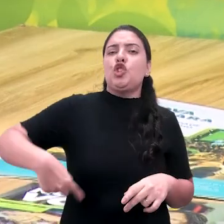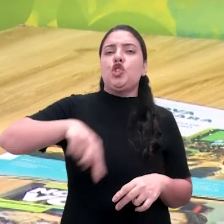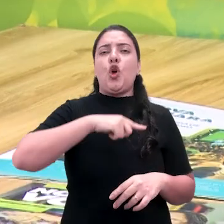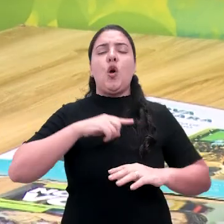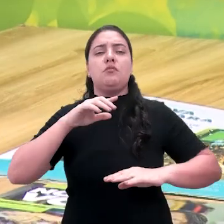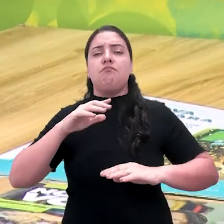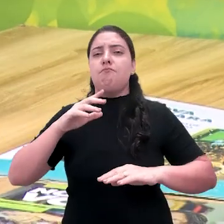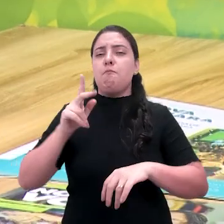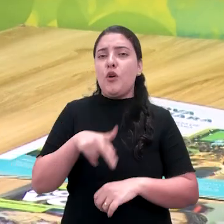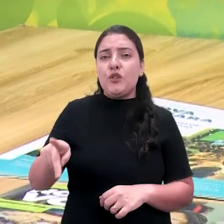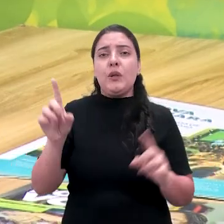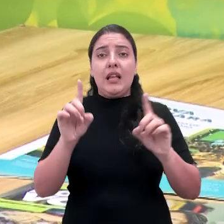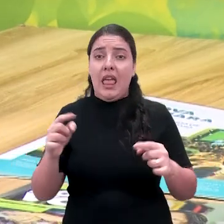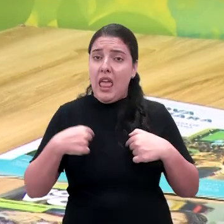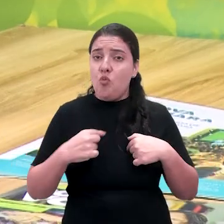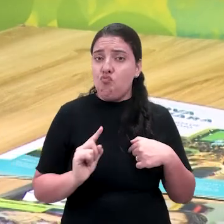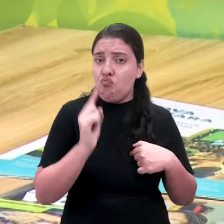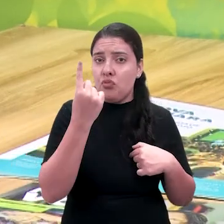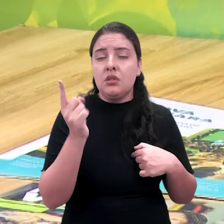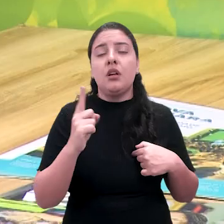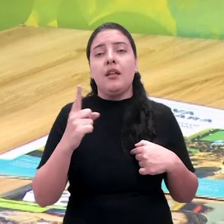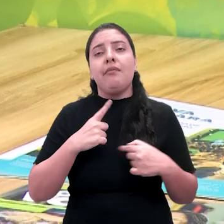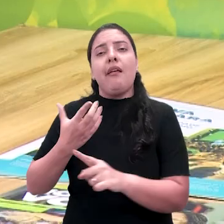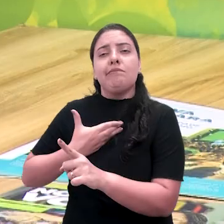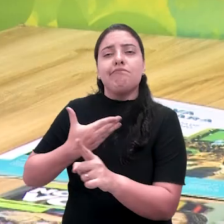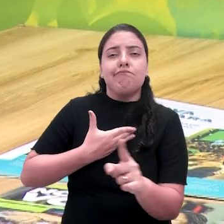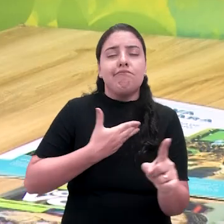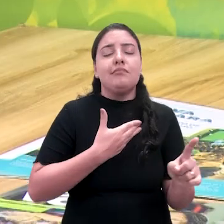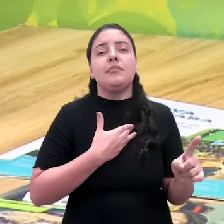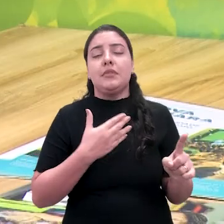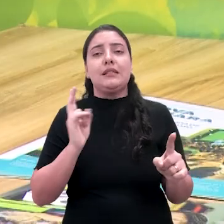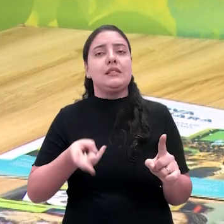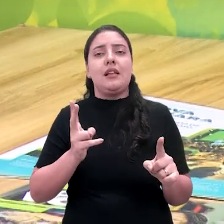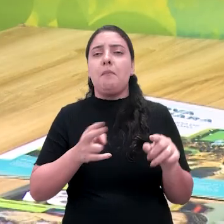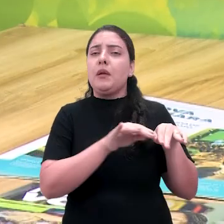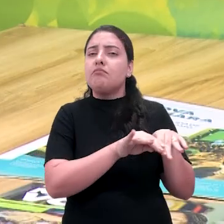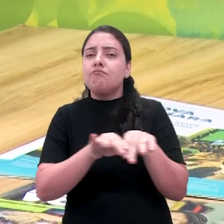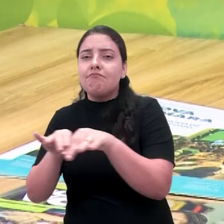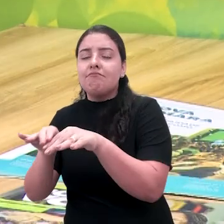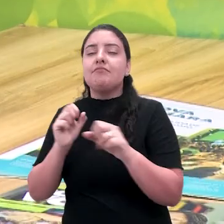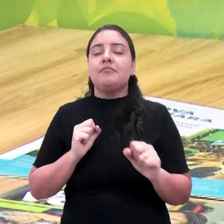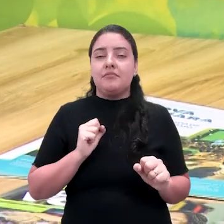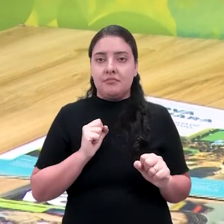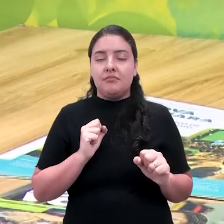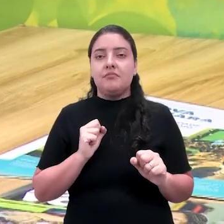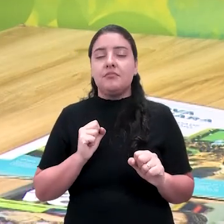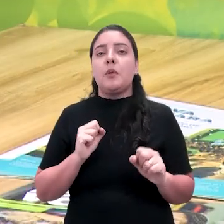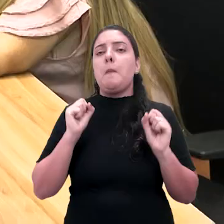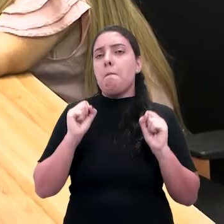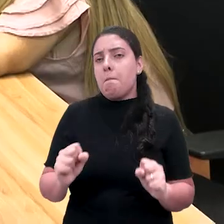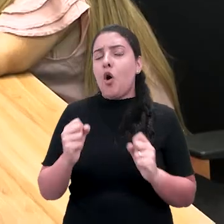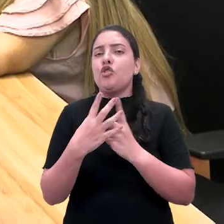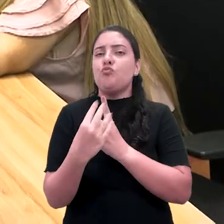professores com deficiência, não falo só eu, né? Porque eu tenho os meus colegas também, essa fala é sempre, não é individual, mas é coletiva, a gente pode estar